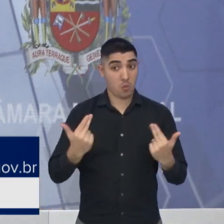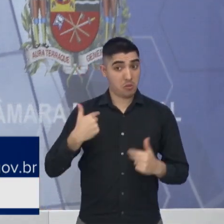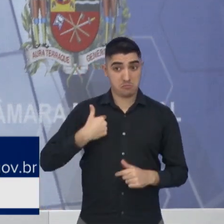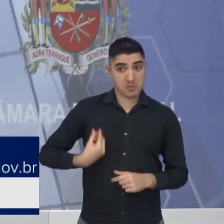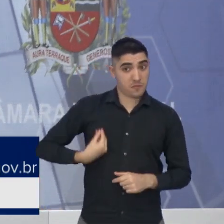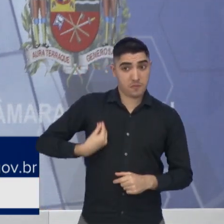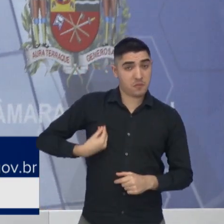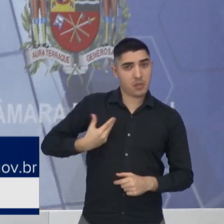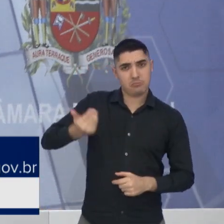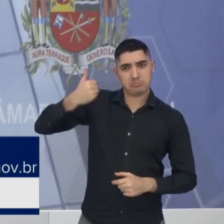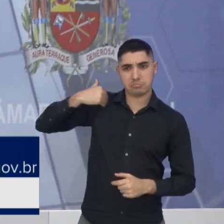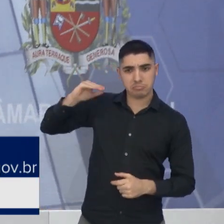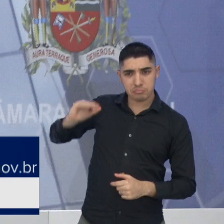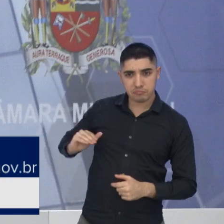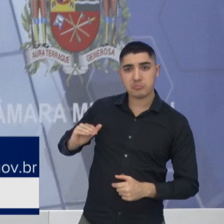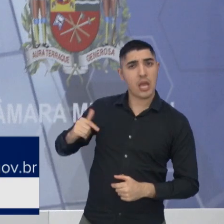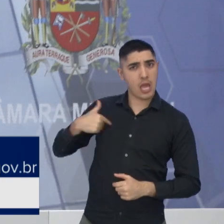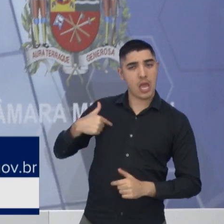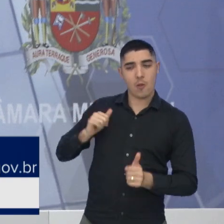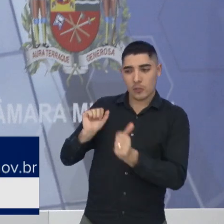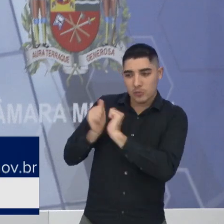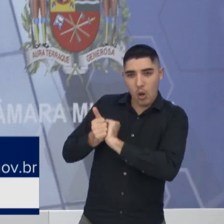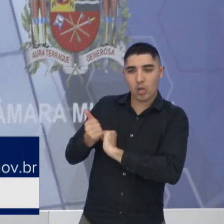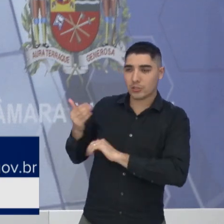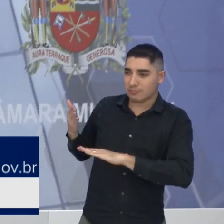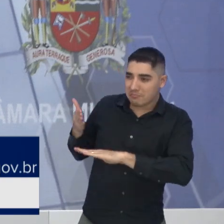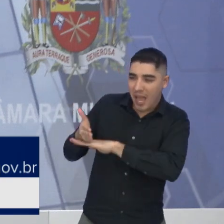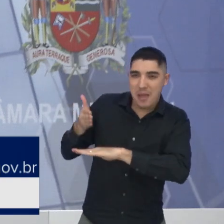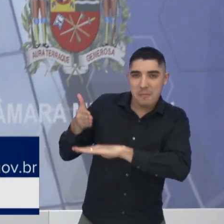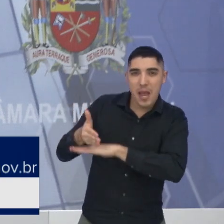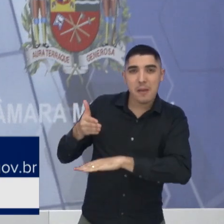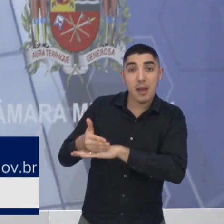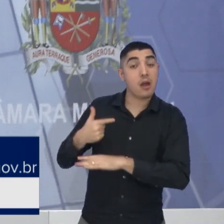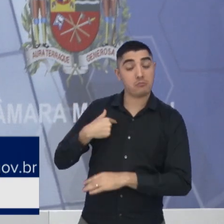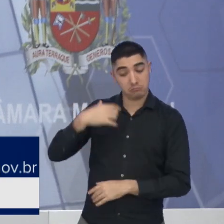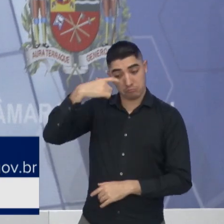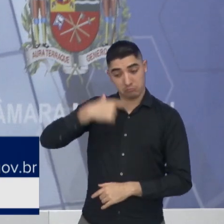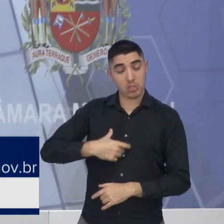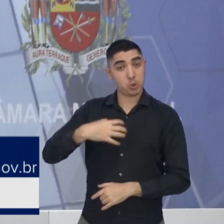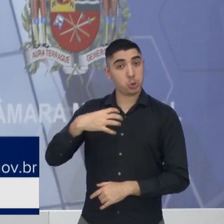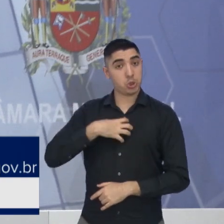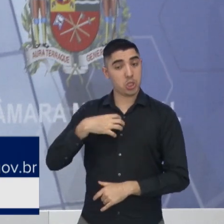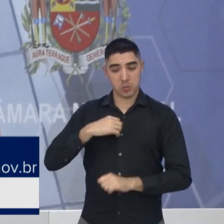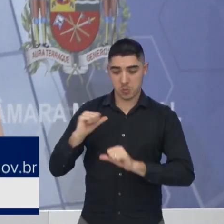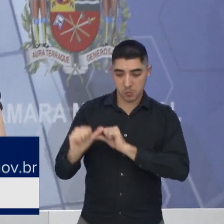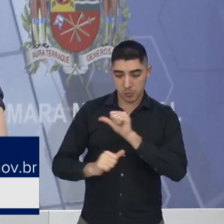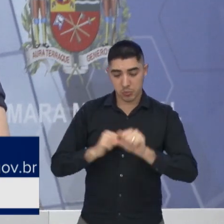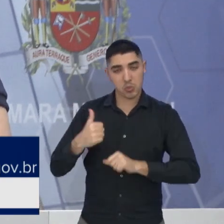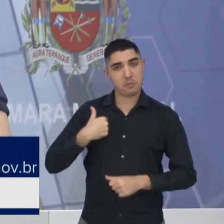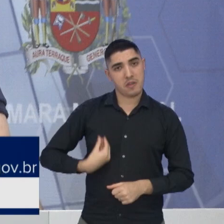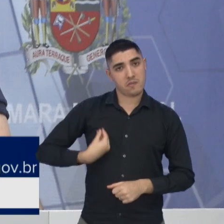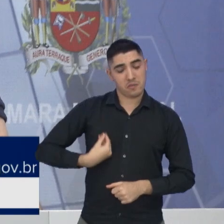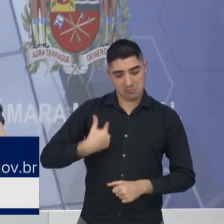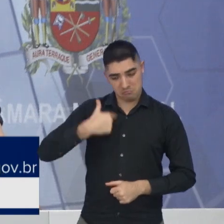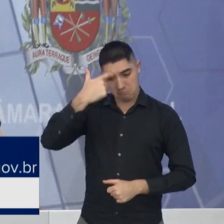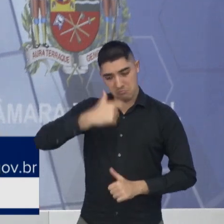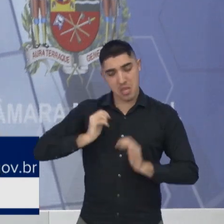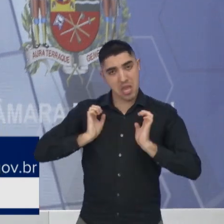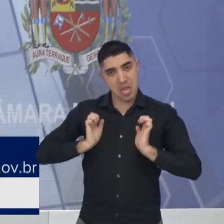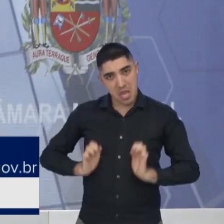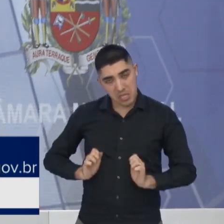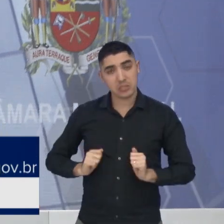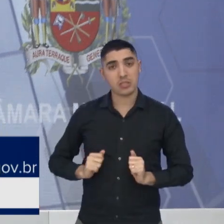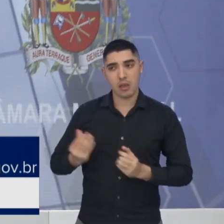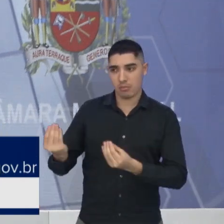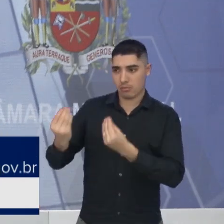minha infância, foi o esporte que moldou o meu caráter, que moldou a minha vida, que me trouxe todos